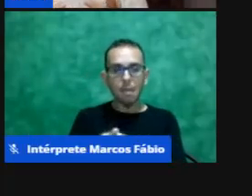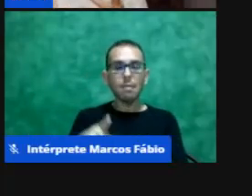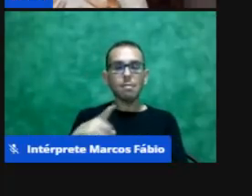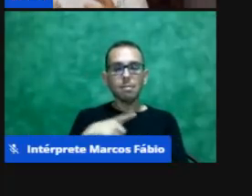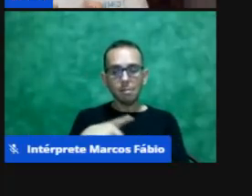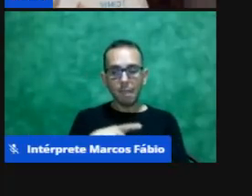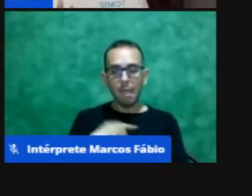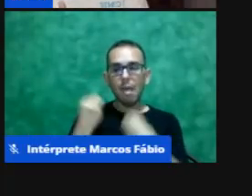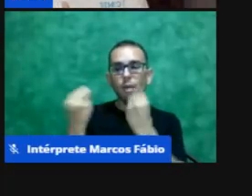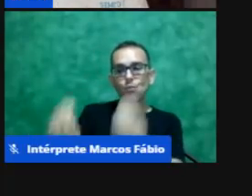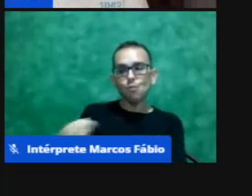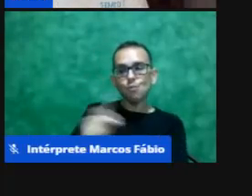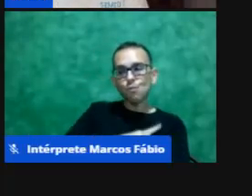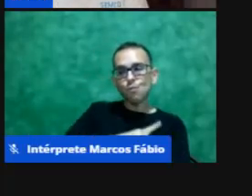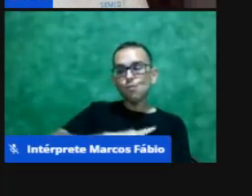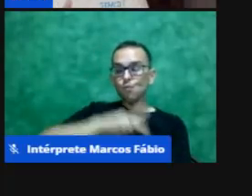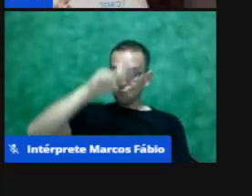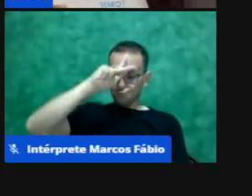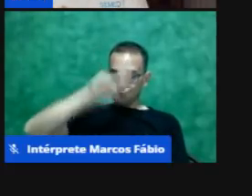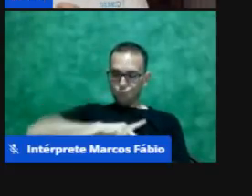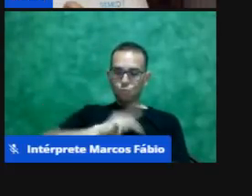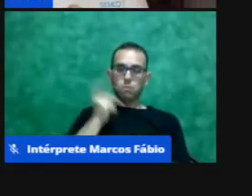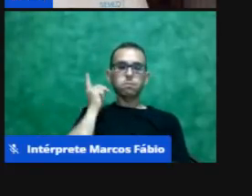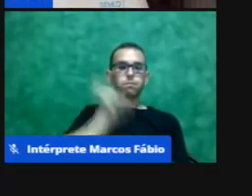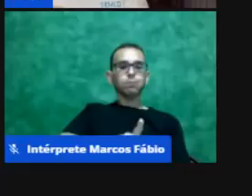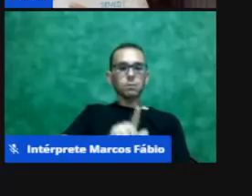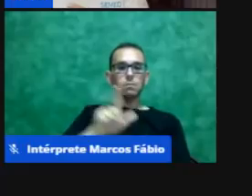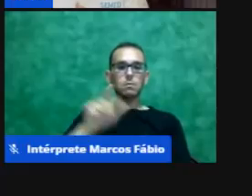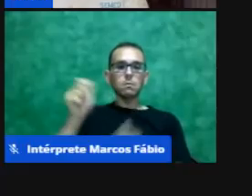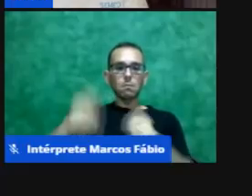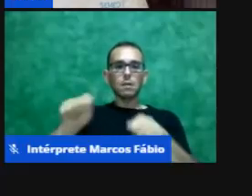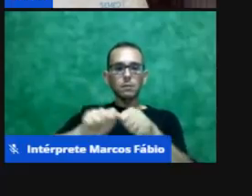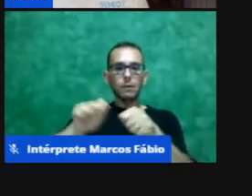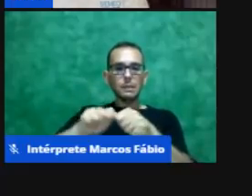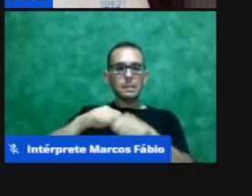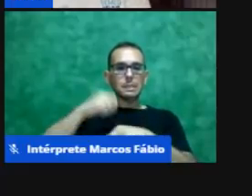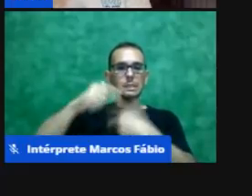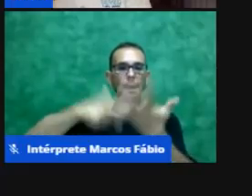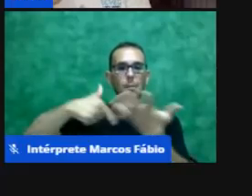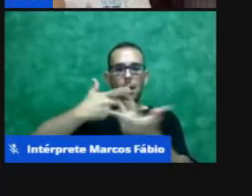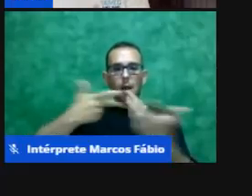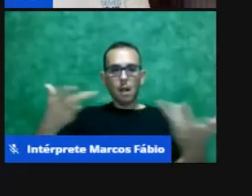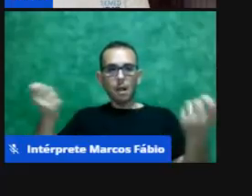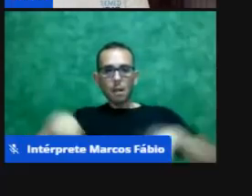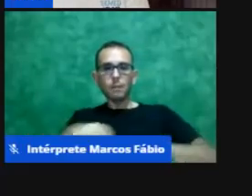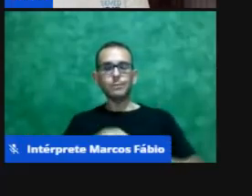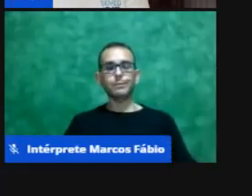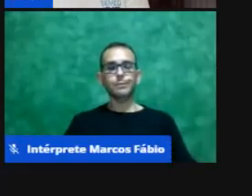a adquirir uma autonomia nos seus afazeres, nos seus trabalhos,